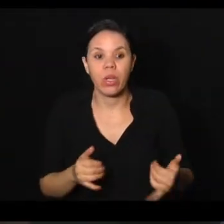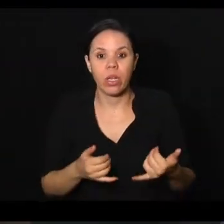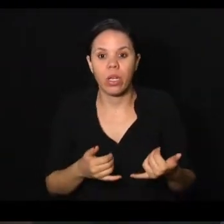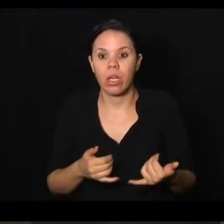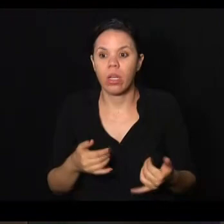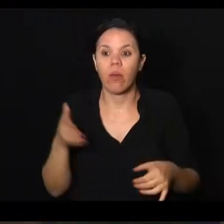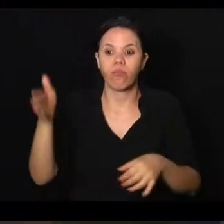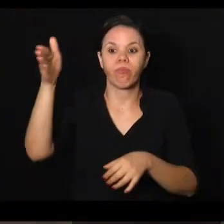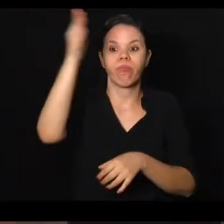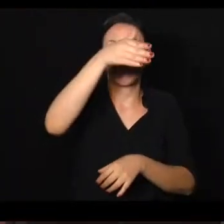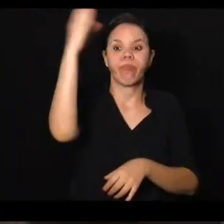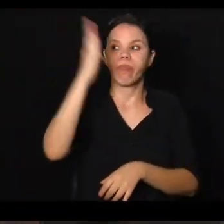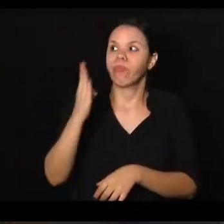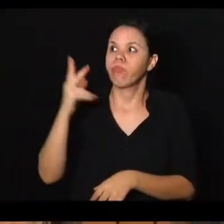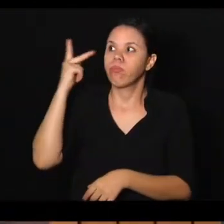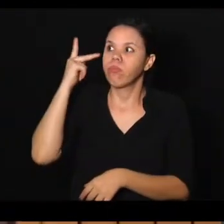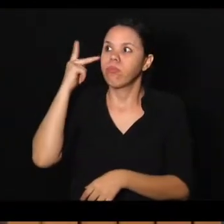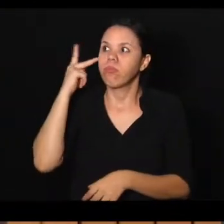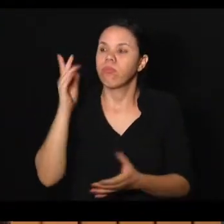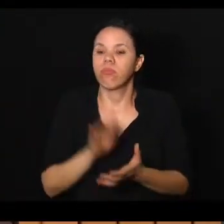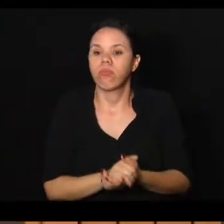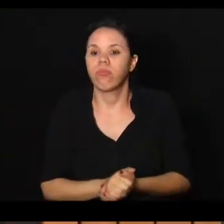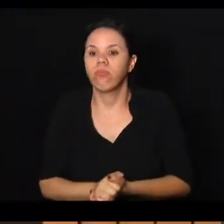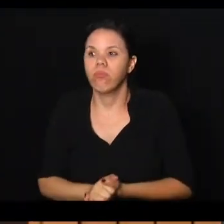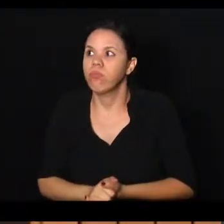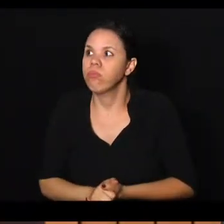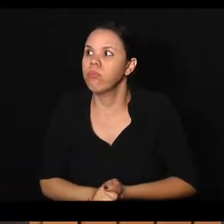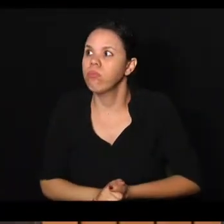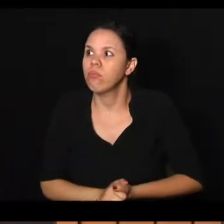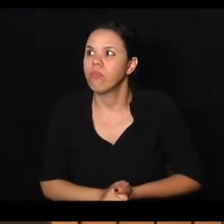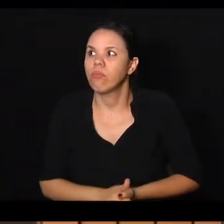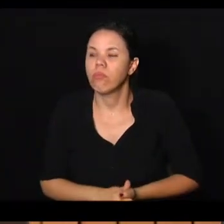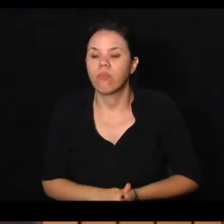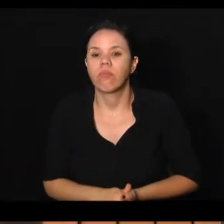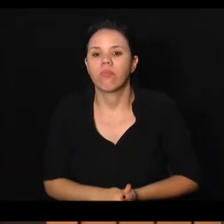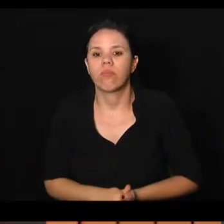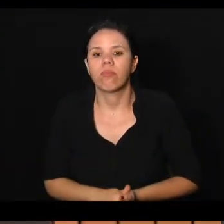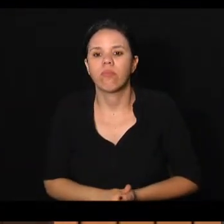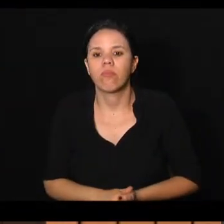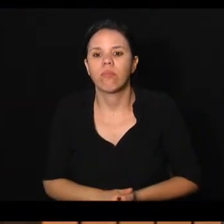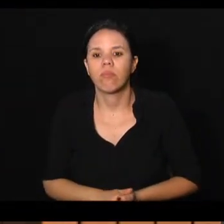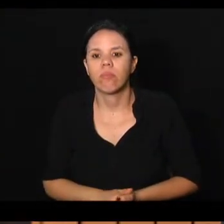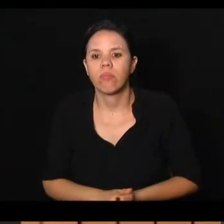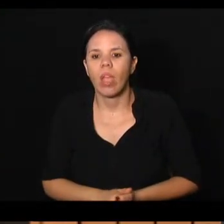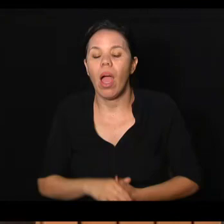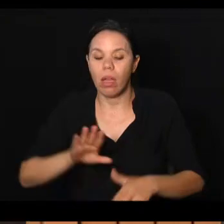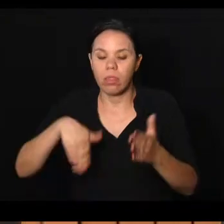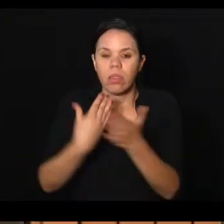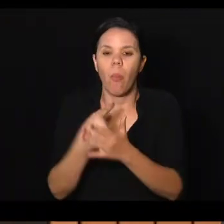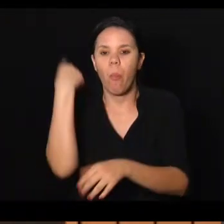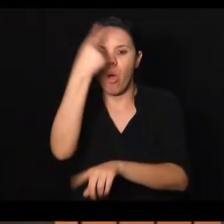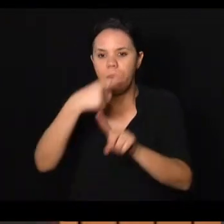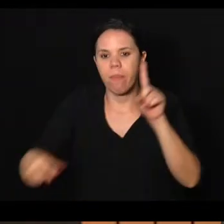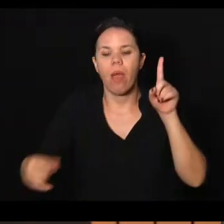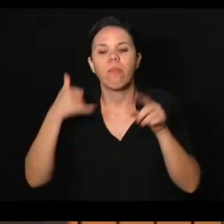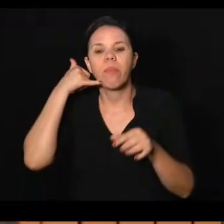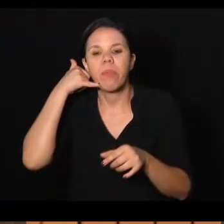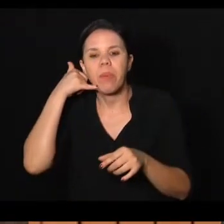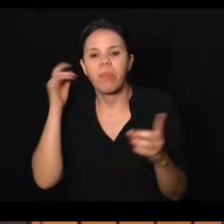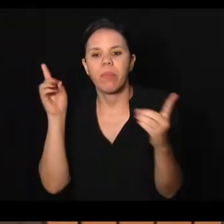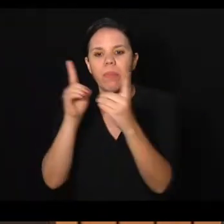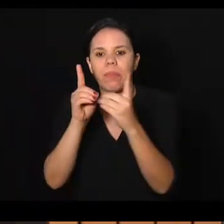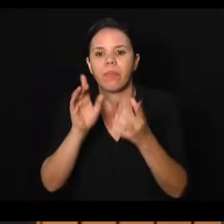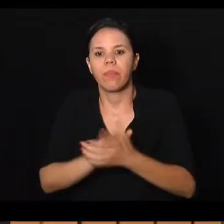Paulo, falando para todo mundo, Disque 100, você ligava, ficava até 1h30 no telefone para ser